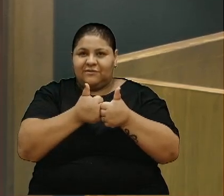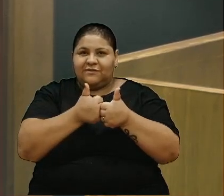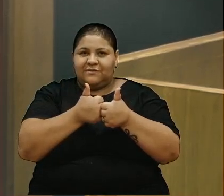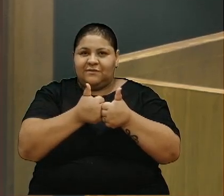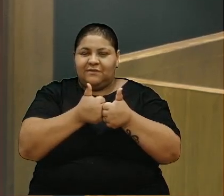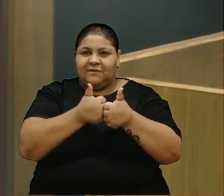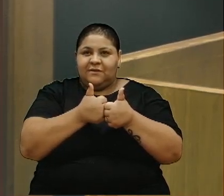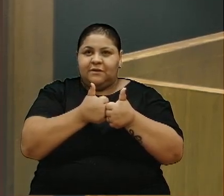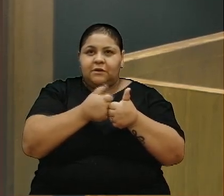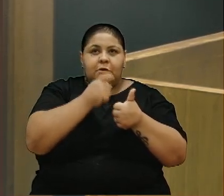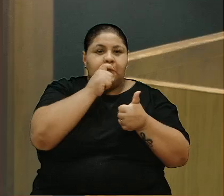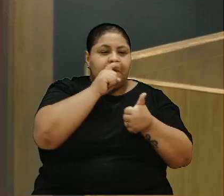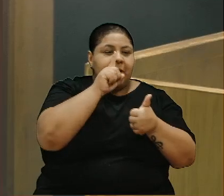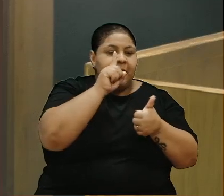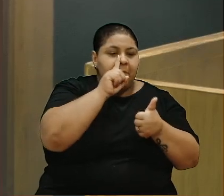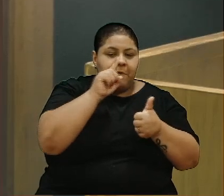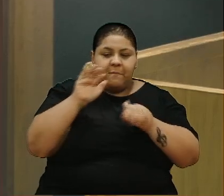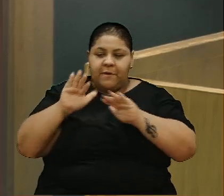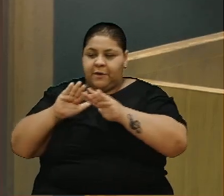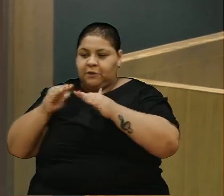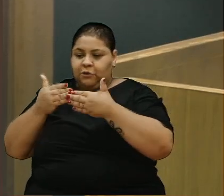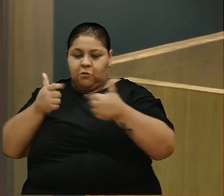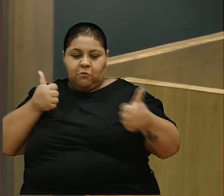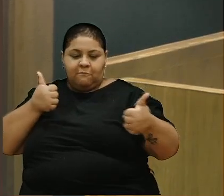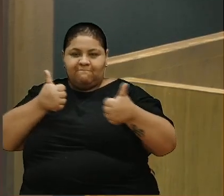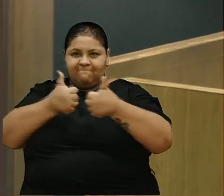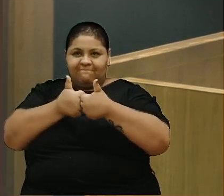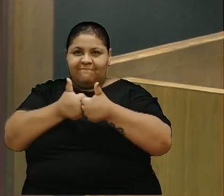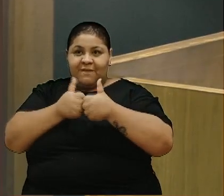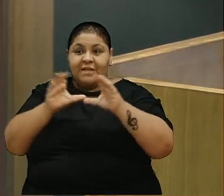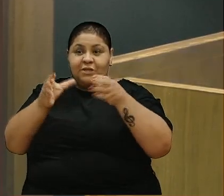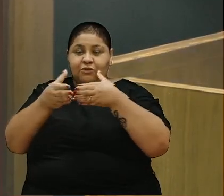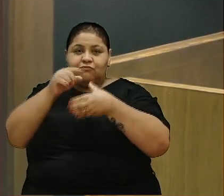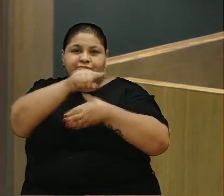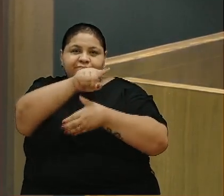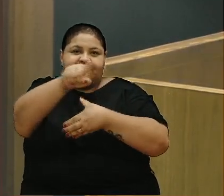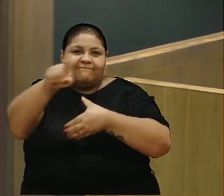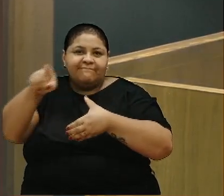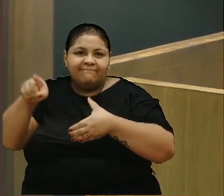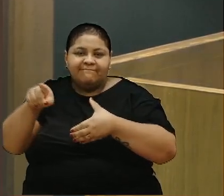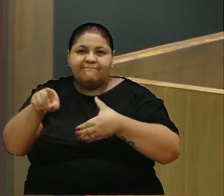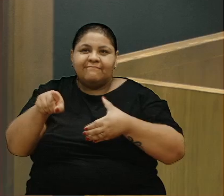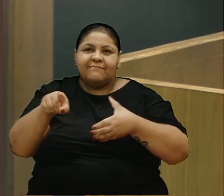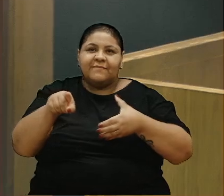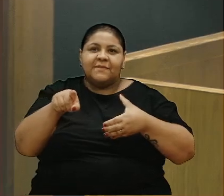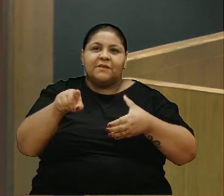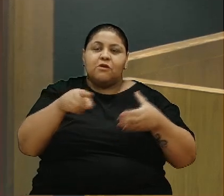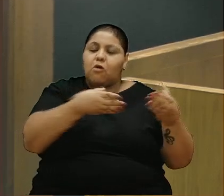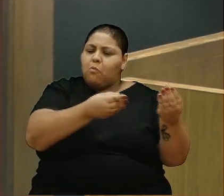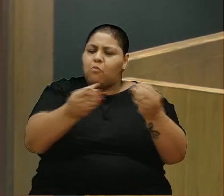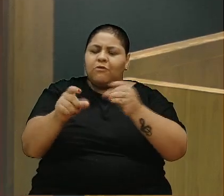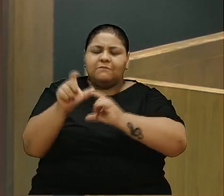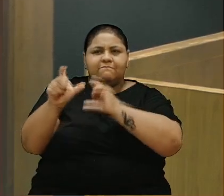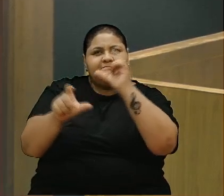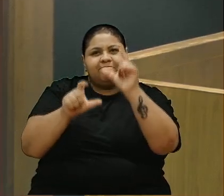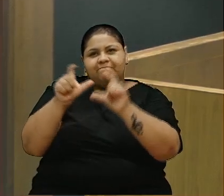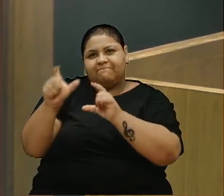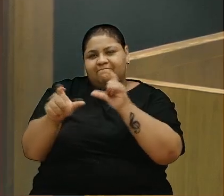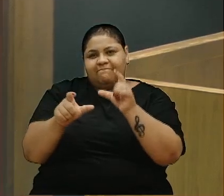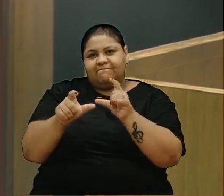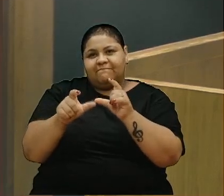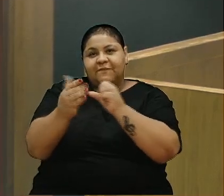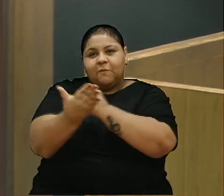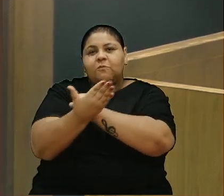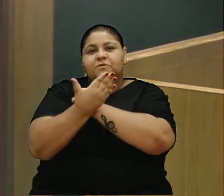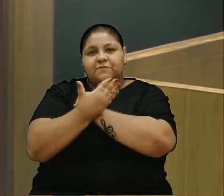escola. Então, essa aldeia também são vocês. É um grande número de pessoas que vão nos